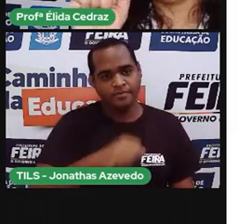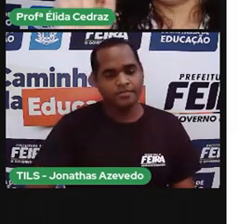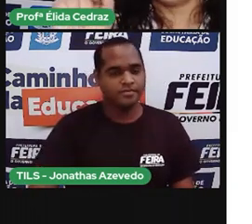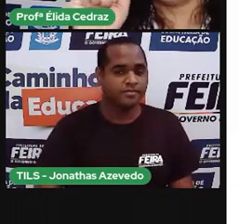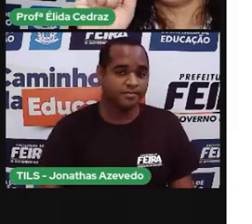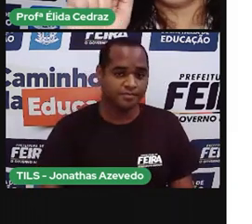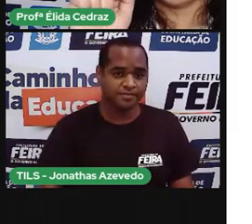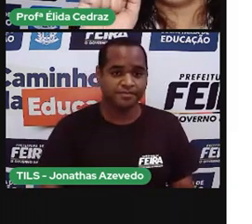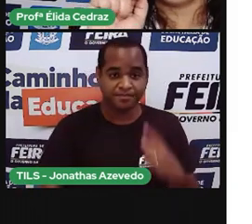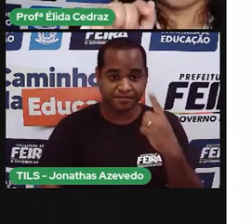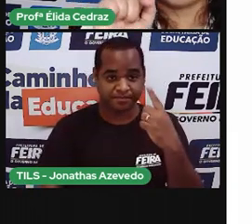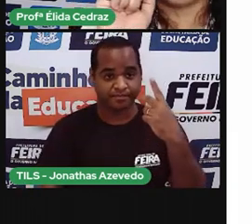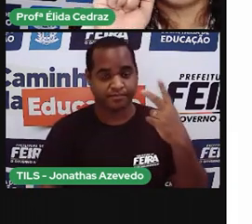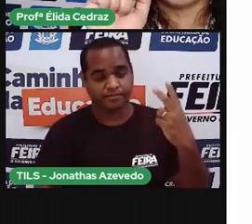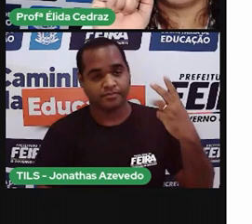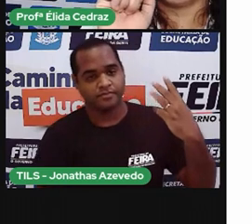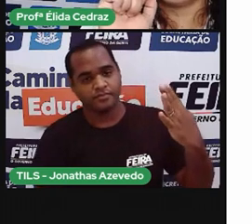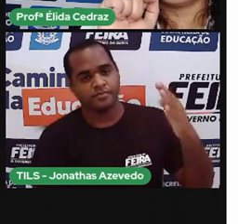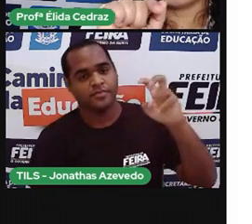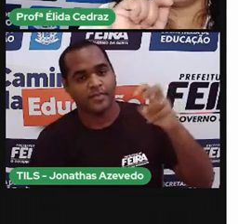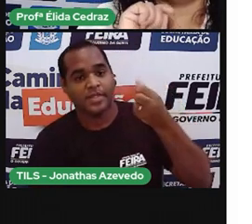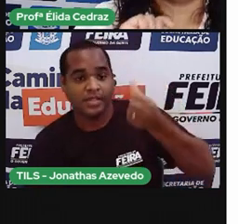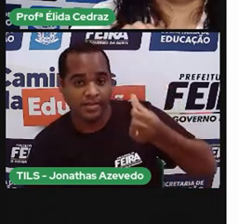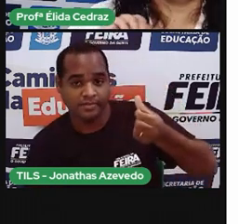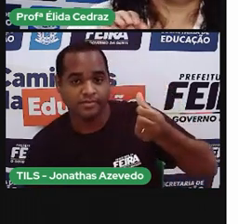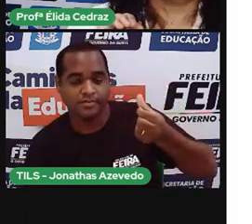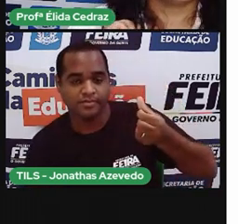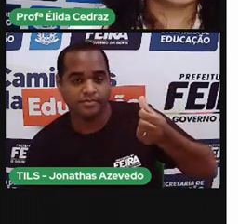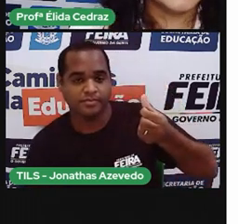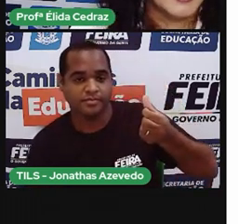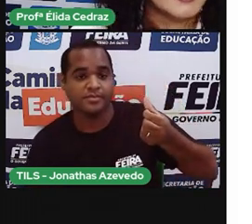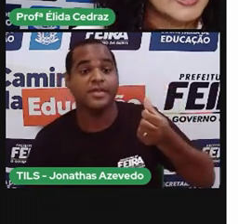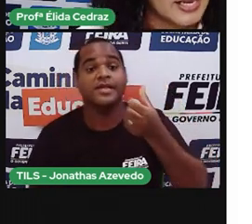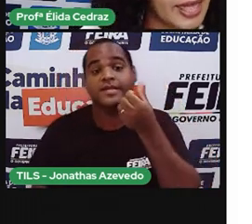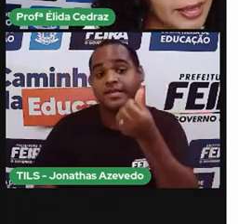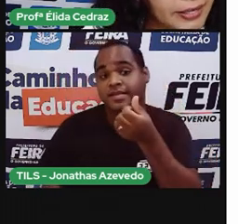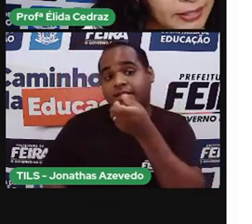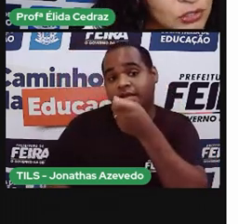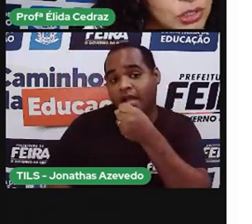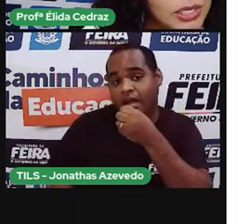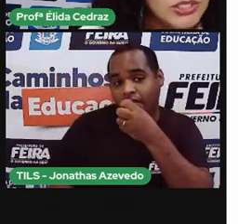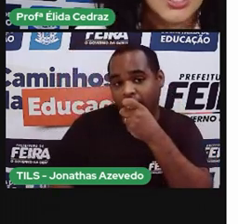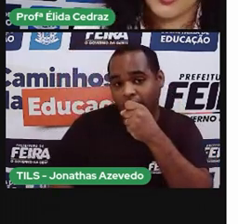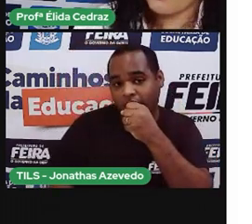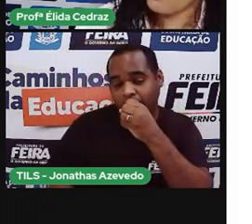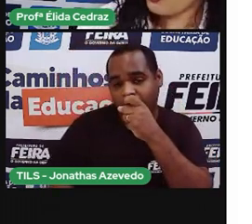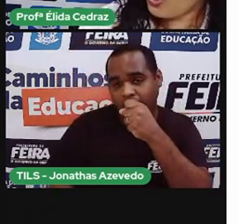1, 2, 3, 4, 5, 6. 6 laranjas